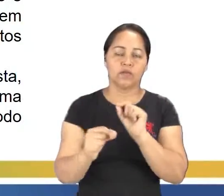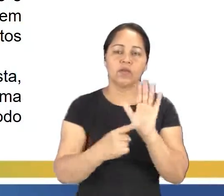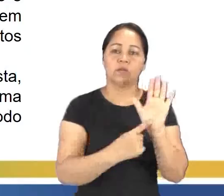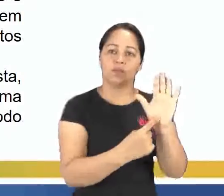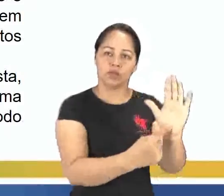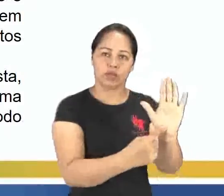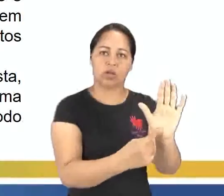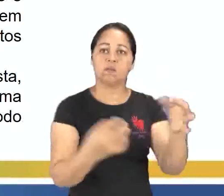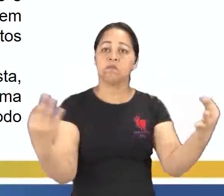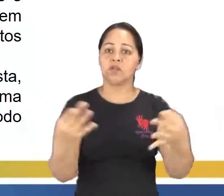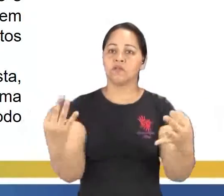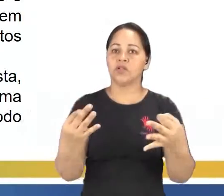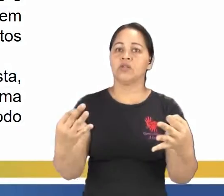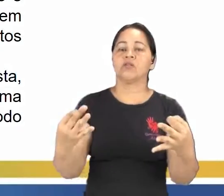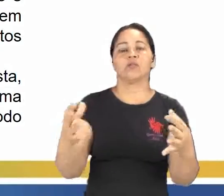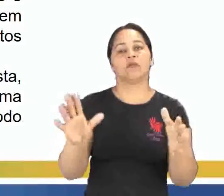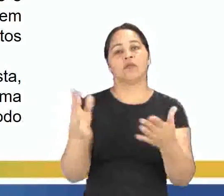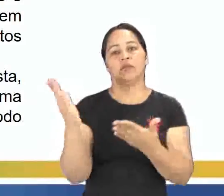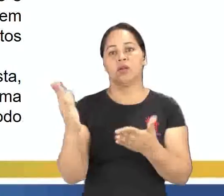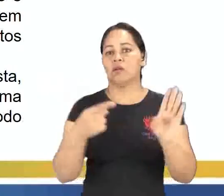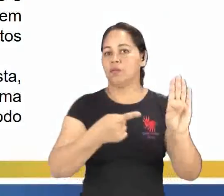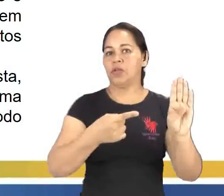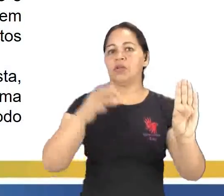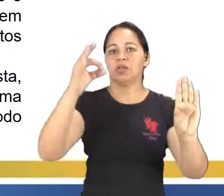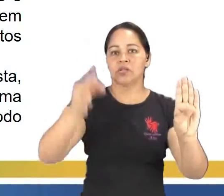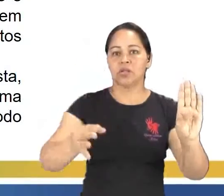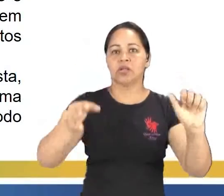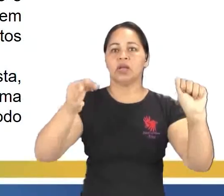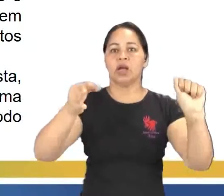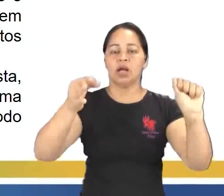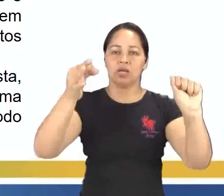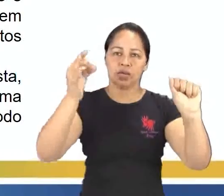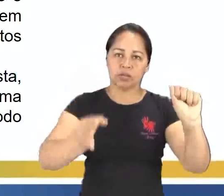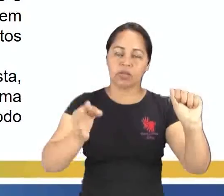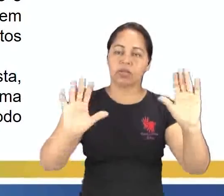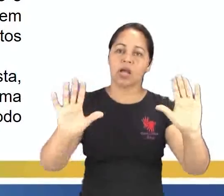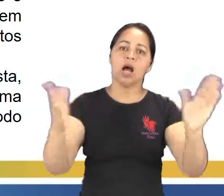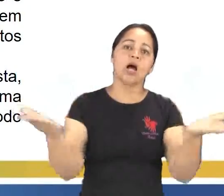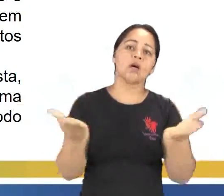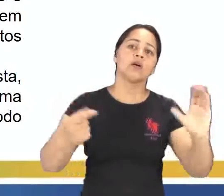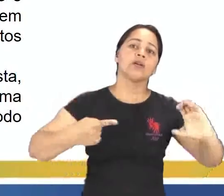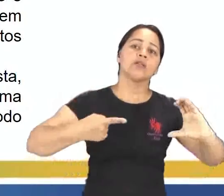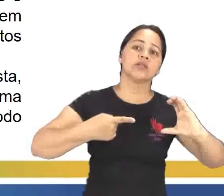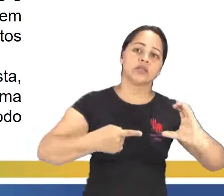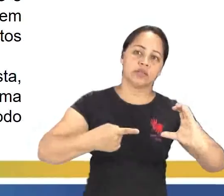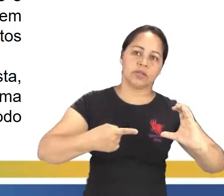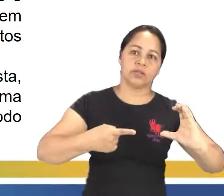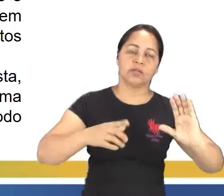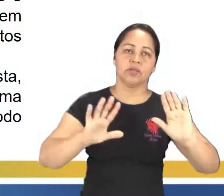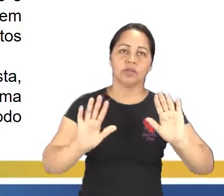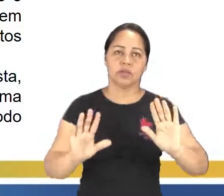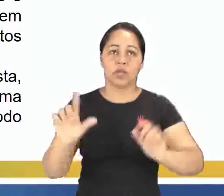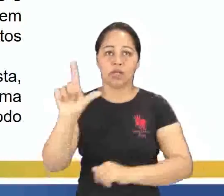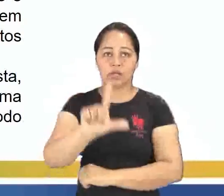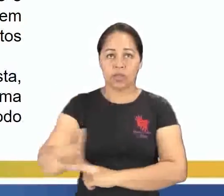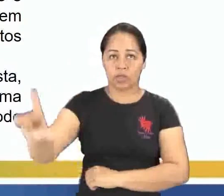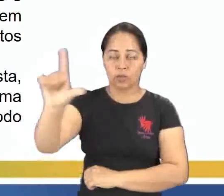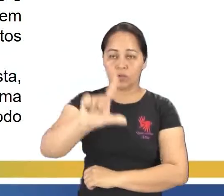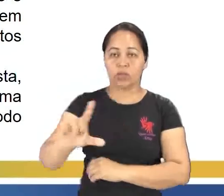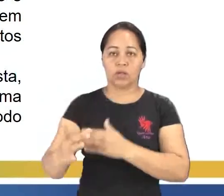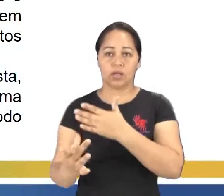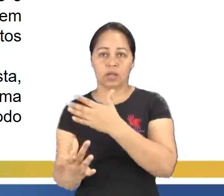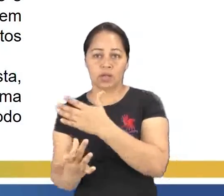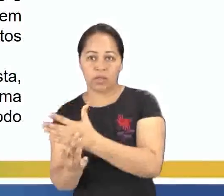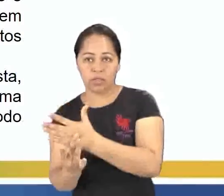realidade. Perfeito, essa também não é a que eu quero. C. Na literatura naturalista, assim como na